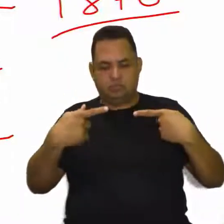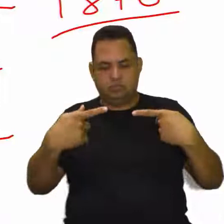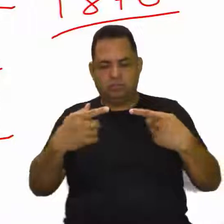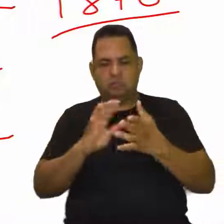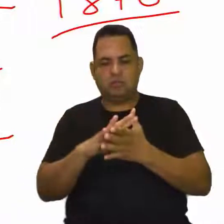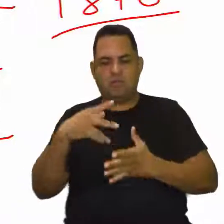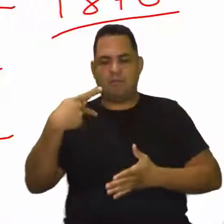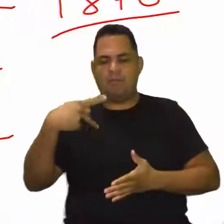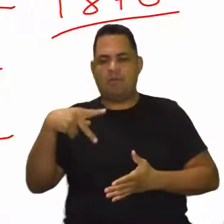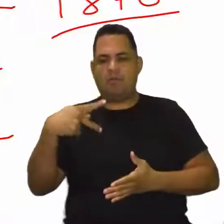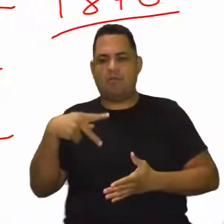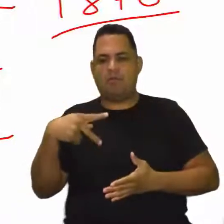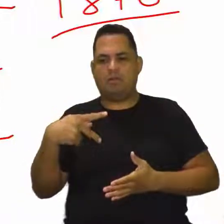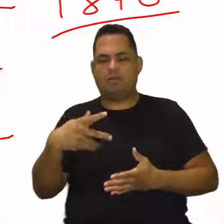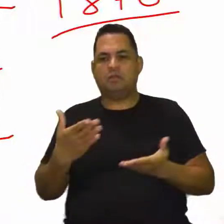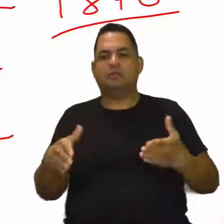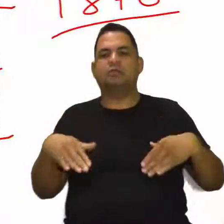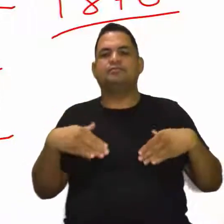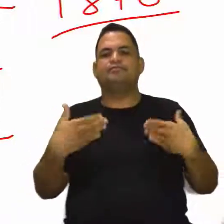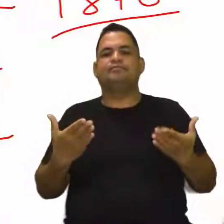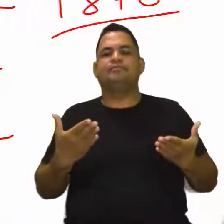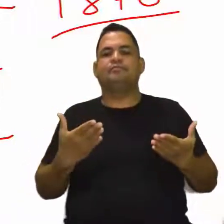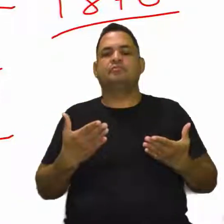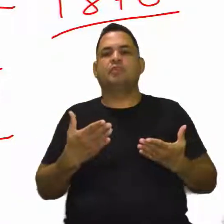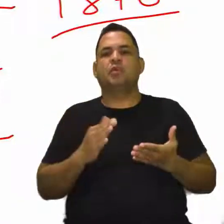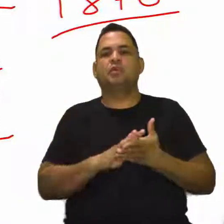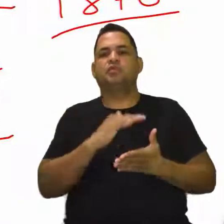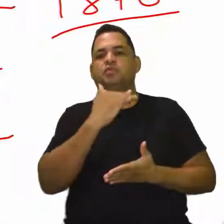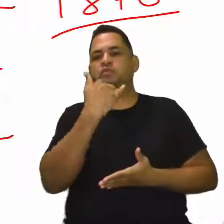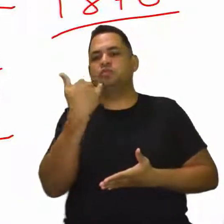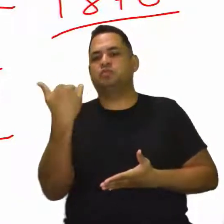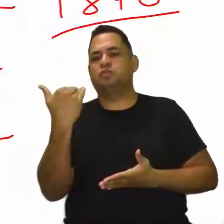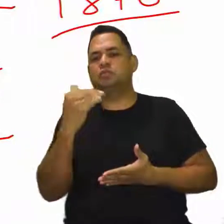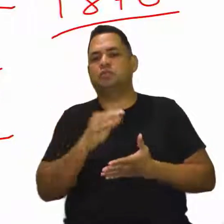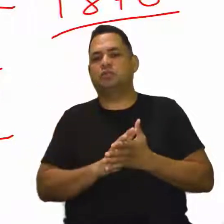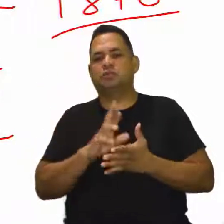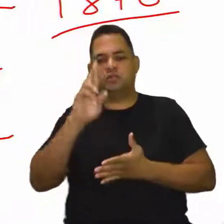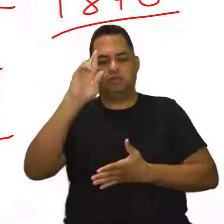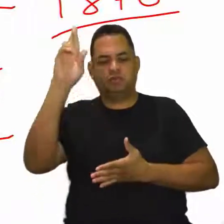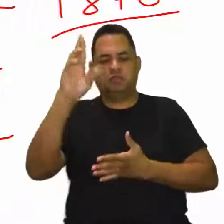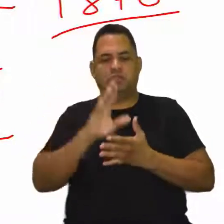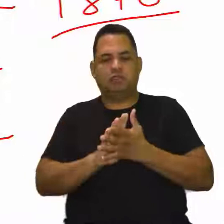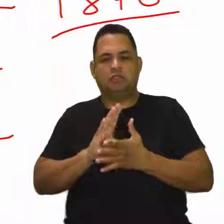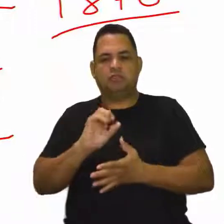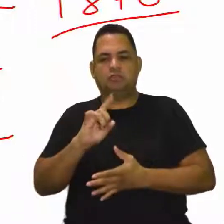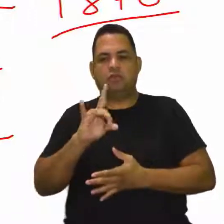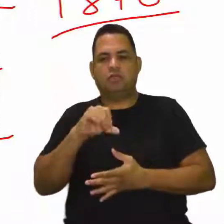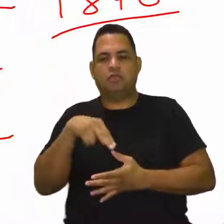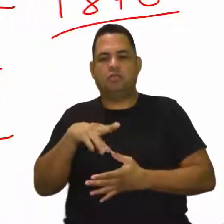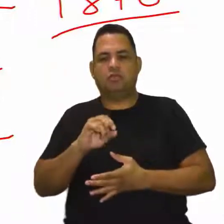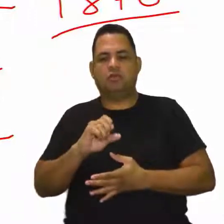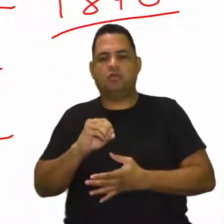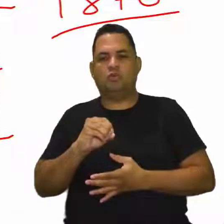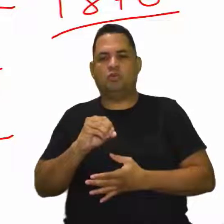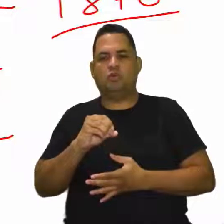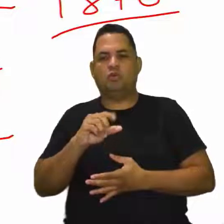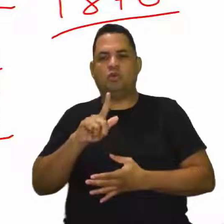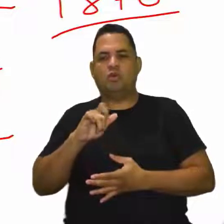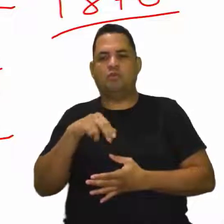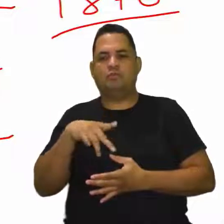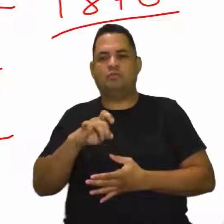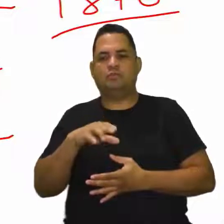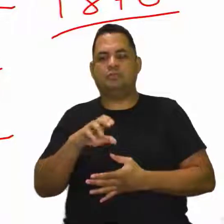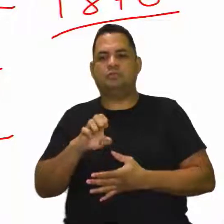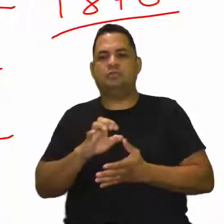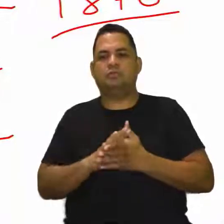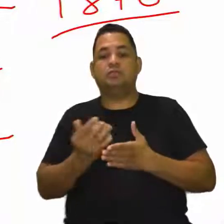paraguaios. Inclusive, na época, quando se matou o grande líder, o Solano Lopes, teve situações que o Solano Lopes